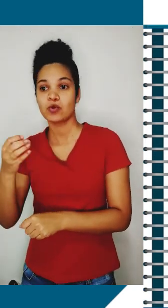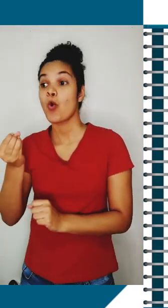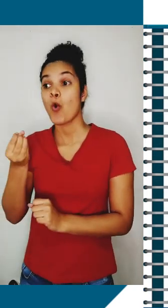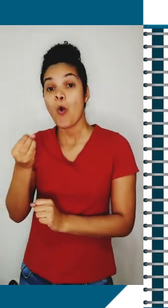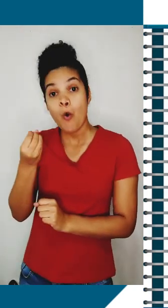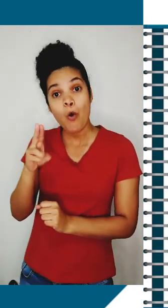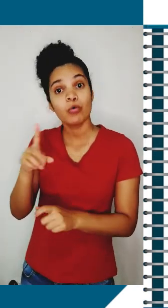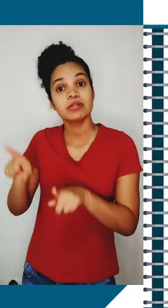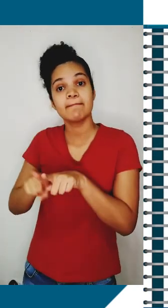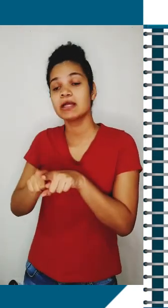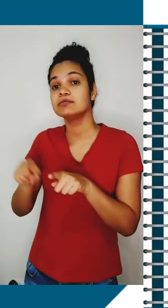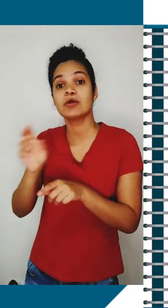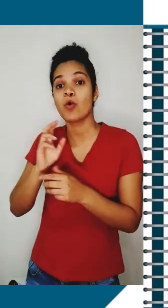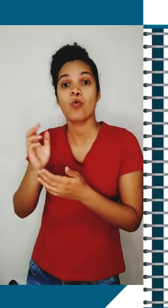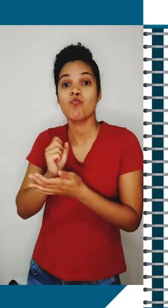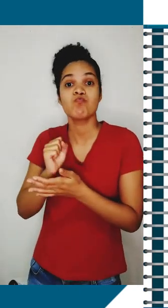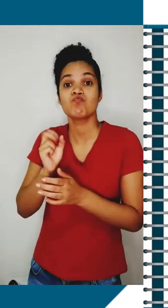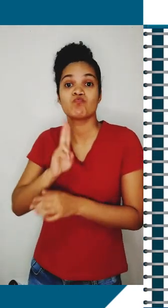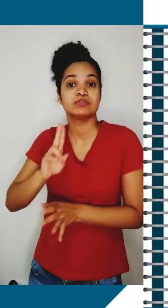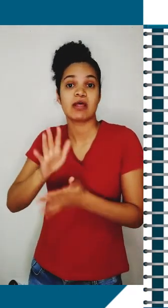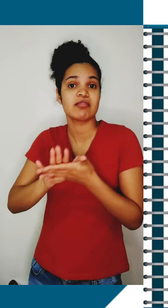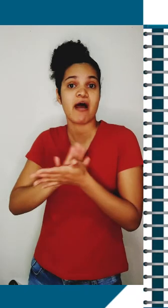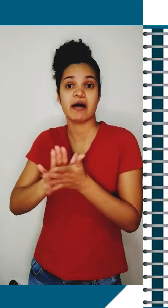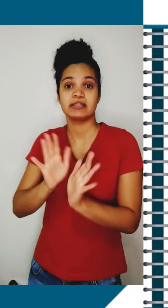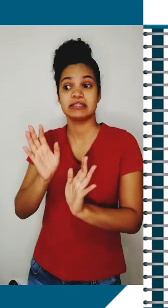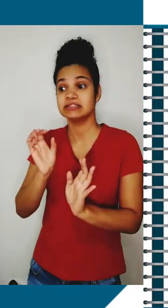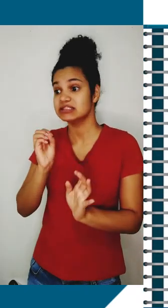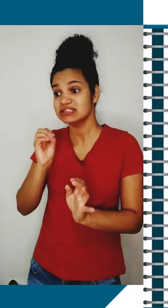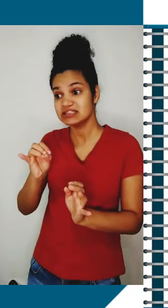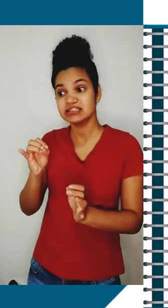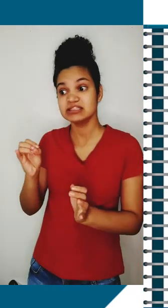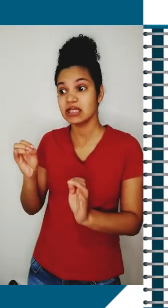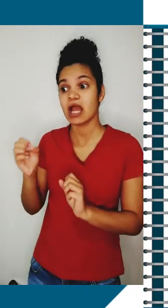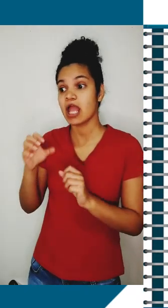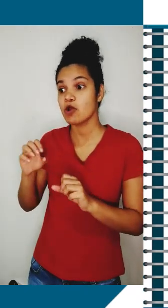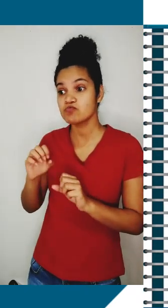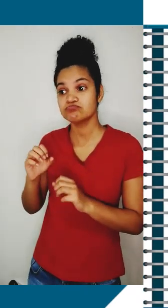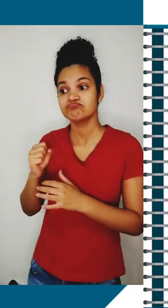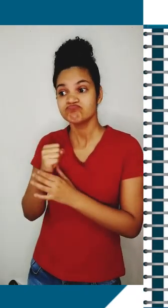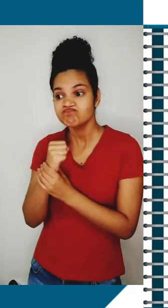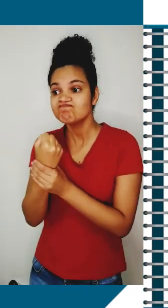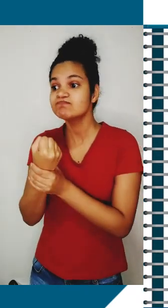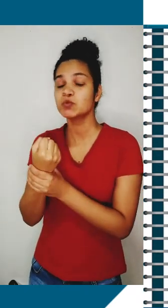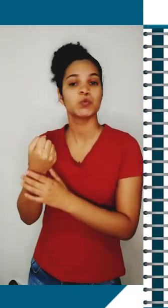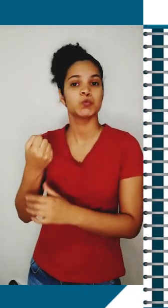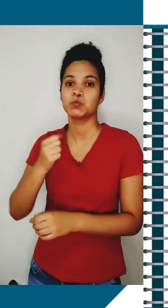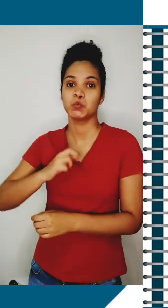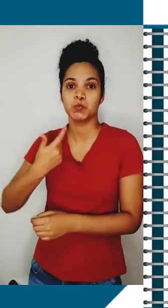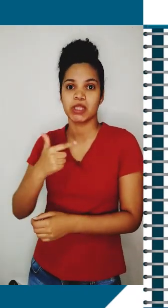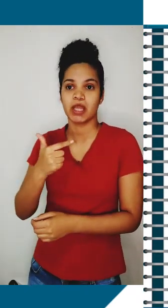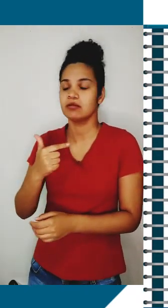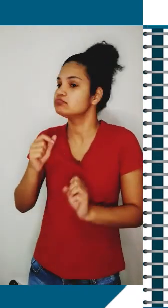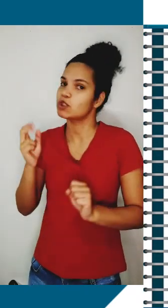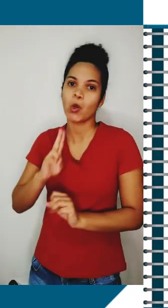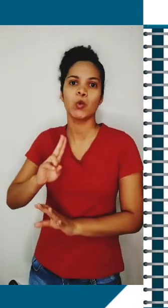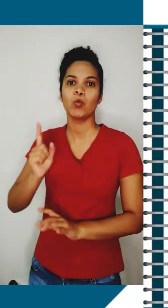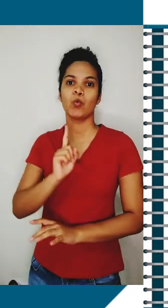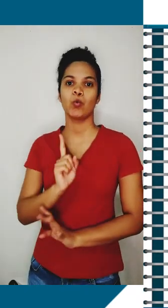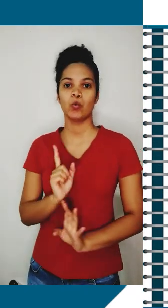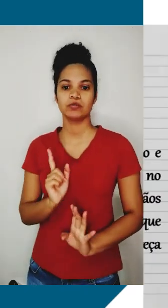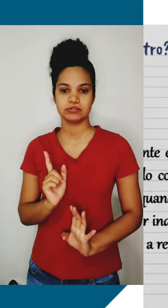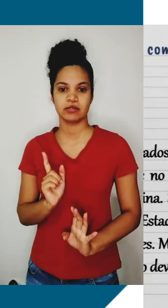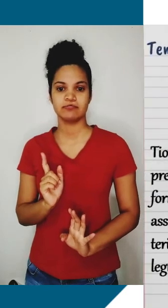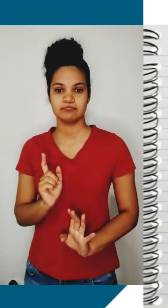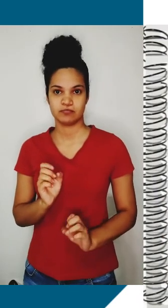se realmente não estiver relacionado à sua proposta de texto, ao que você vai defender, ao que você vai apresentar. Bom,